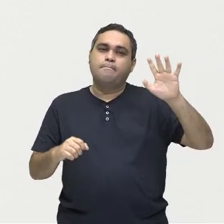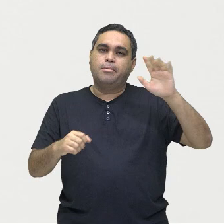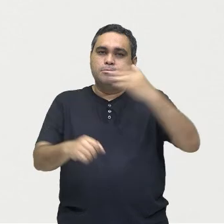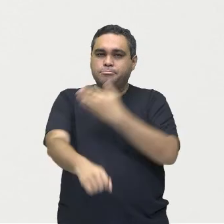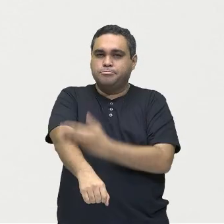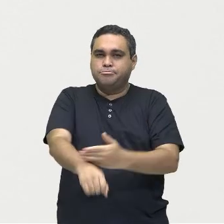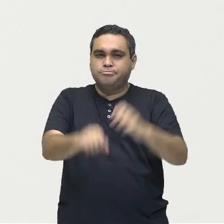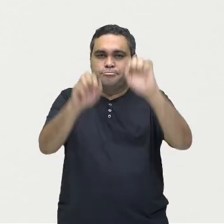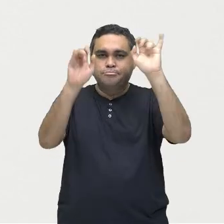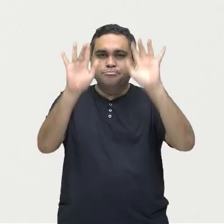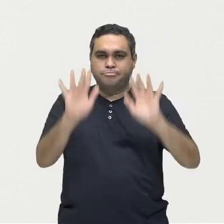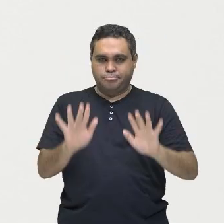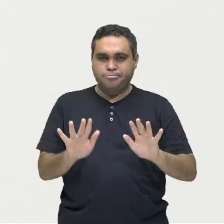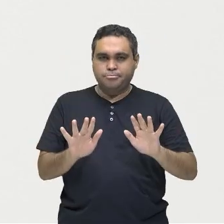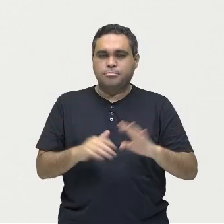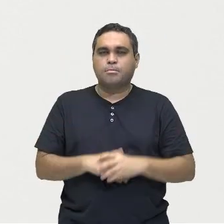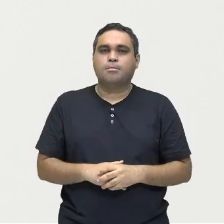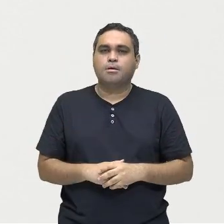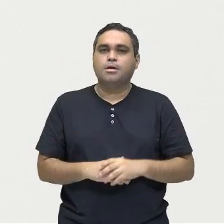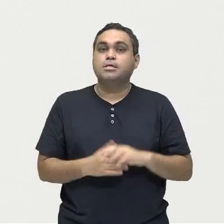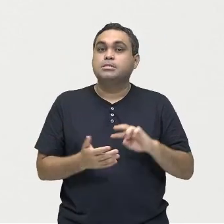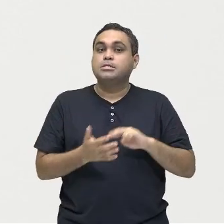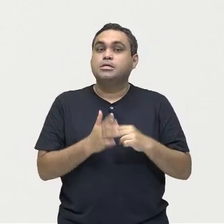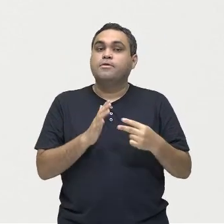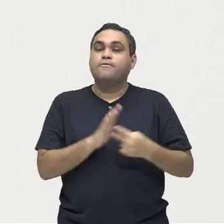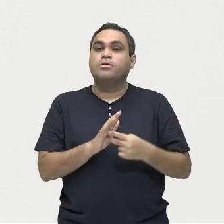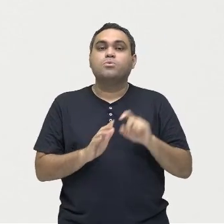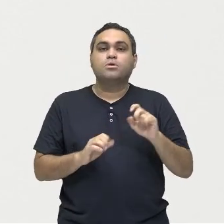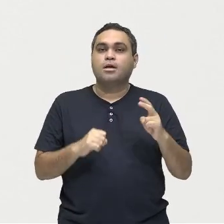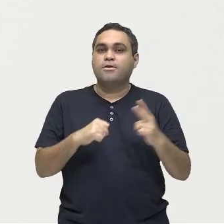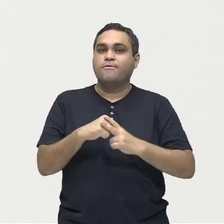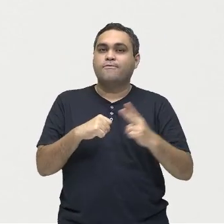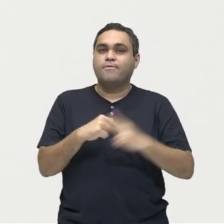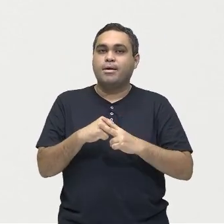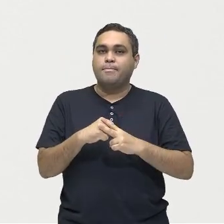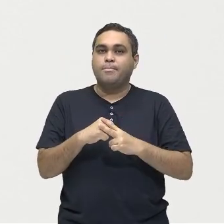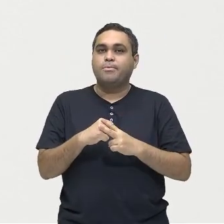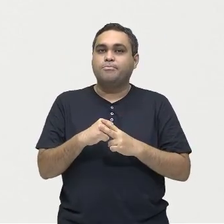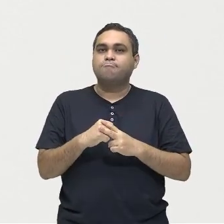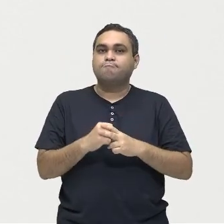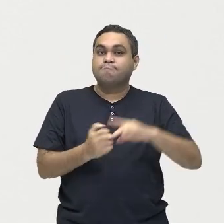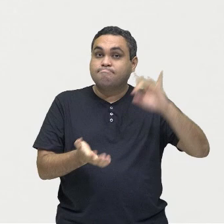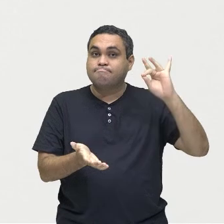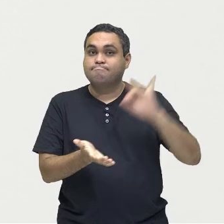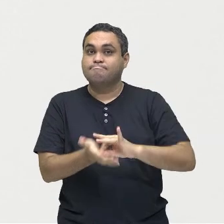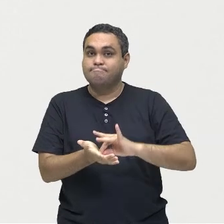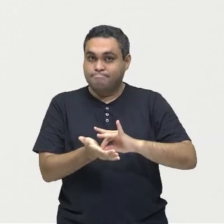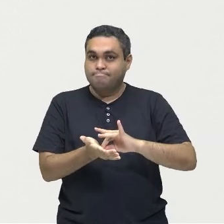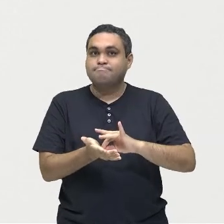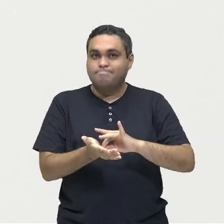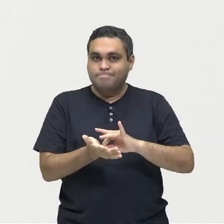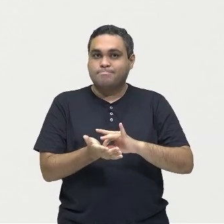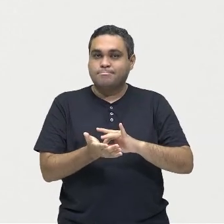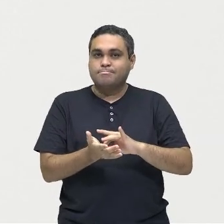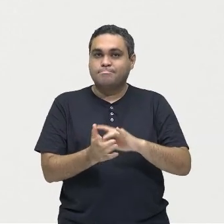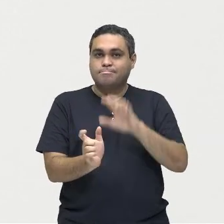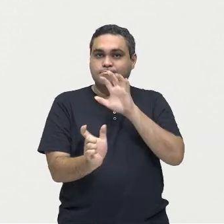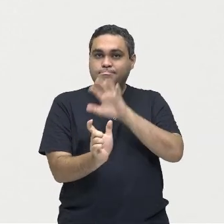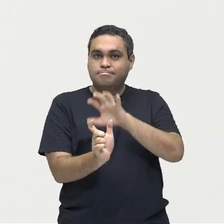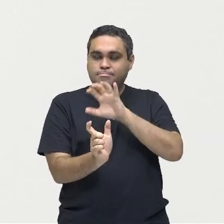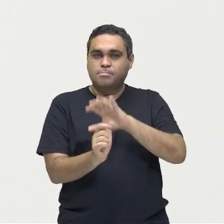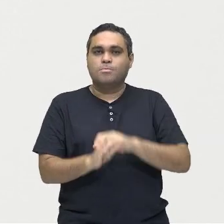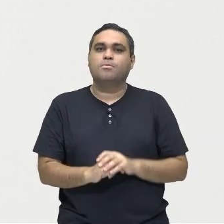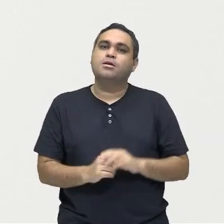Né? Indica o quê? Aqui no sentido literal, no sentido denotativo. No sentido literal denotativo, quer dizer que